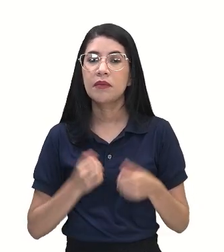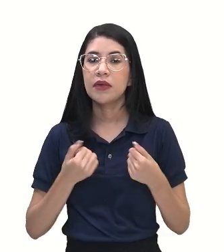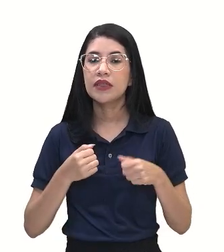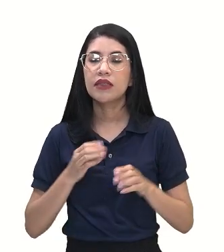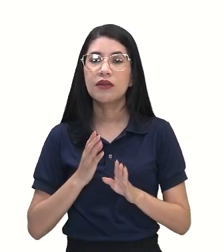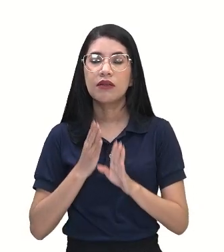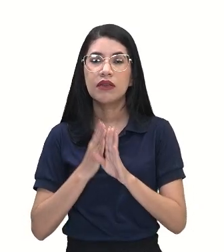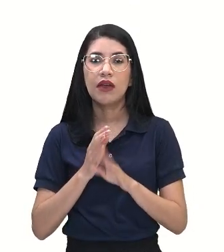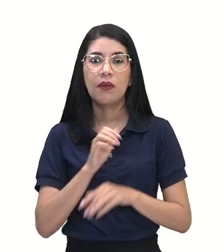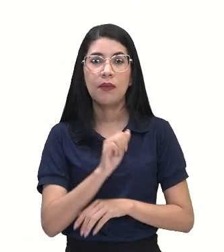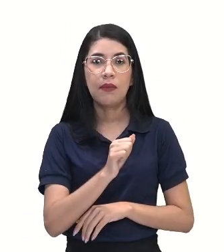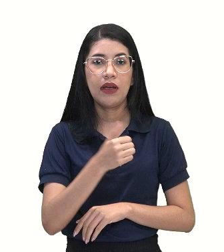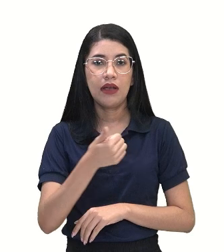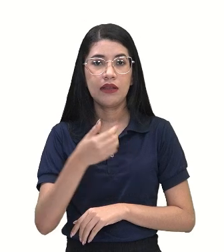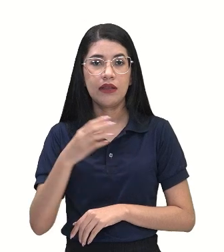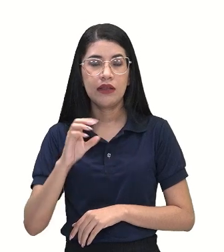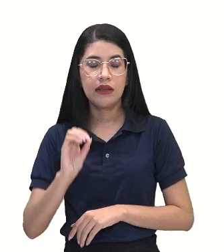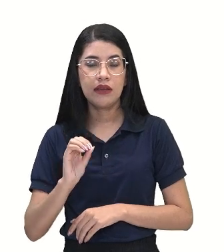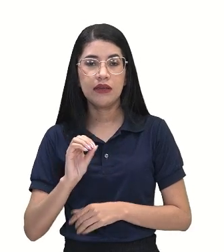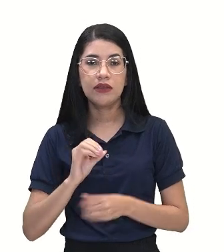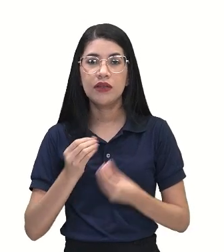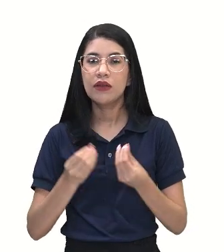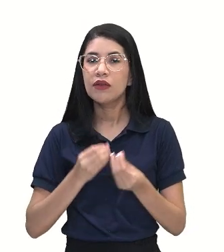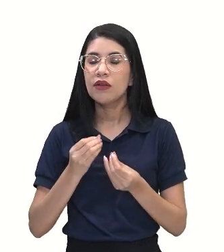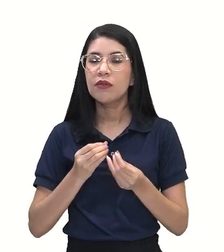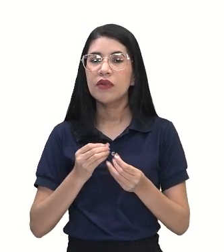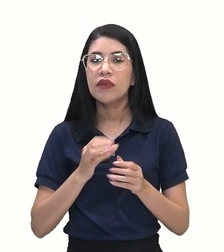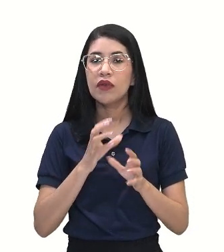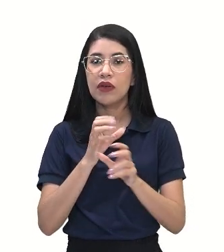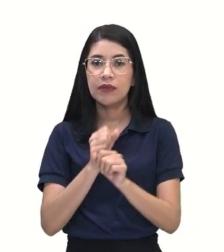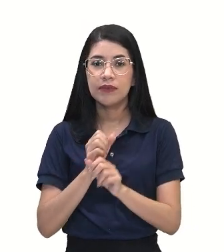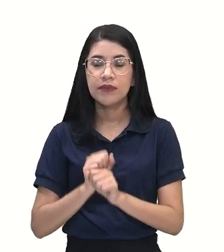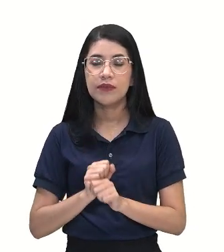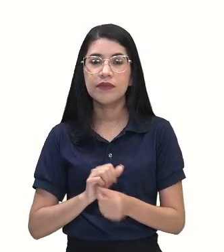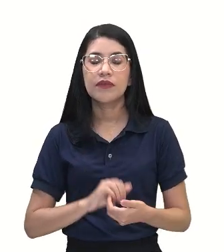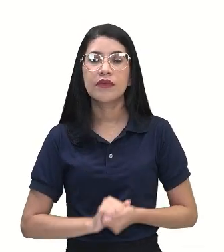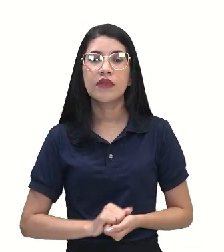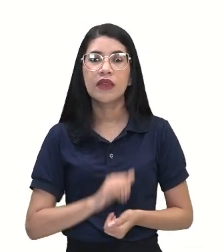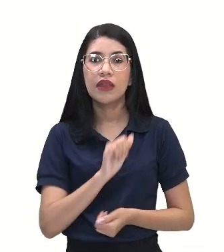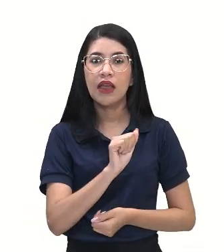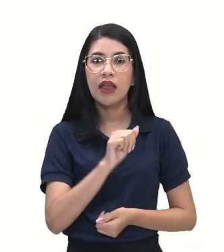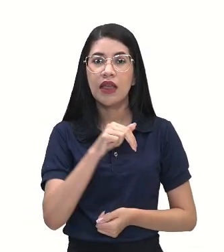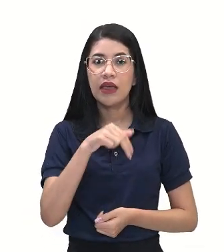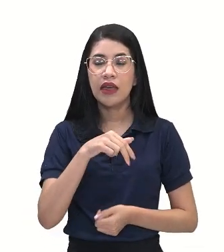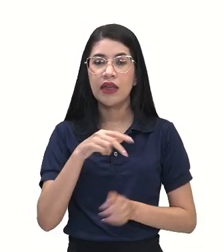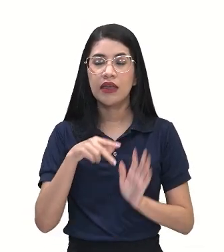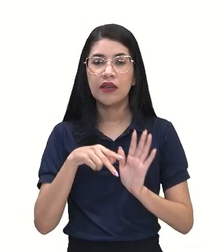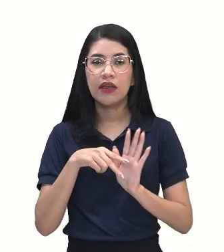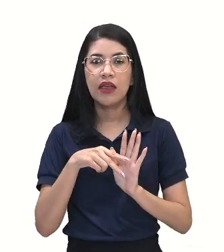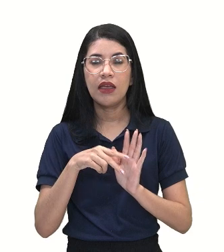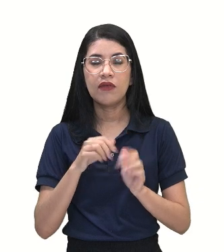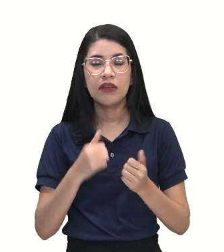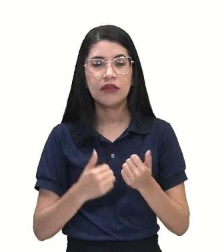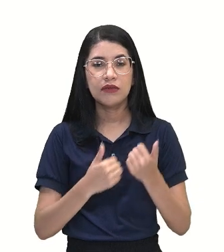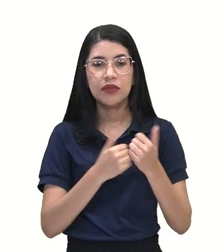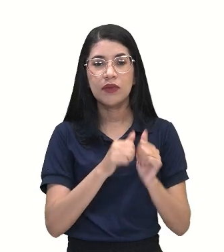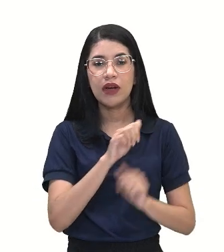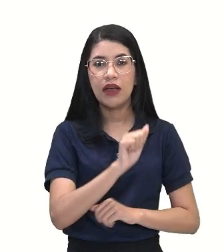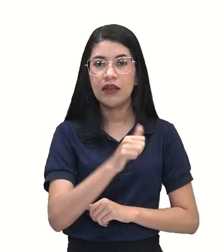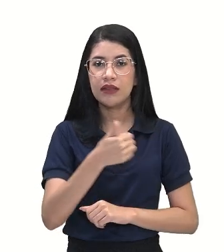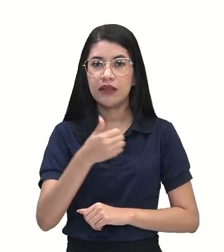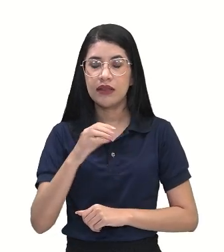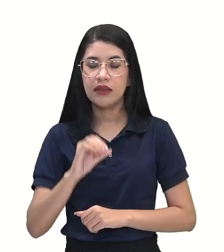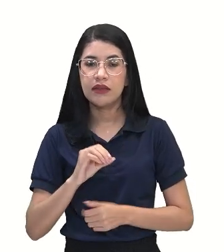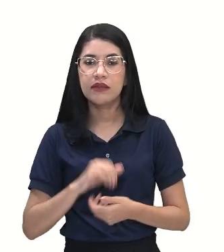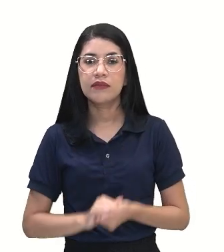A10, o que eu vou fazer? Eu vou chamar esse AN de A10. A10 é igual